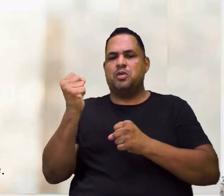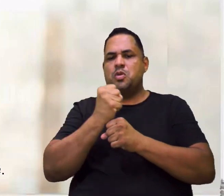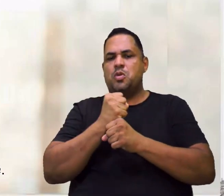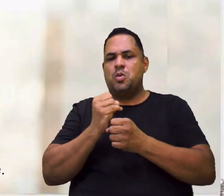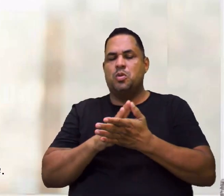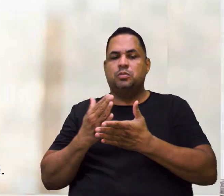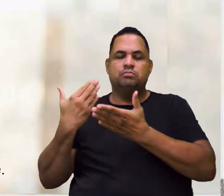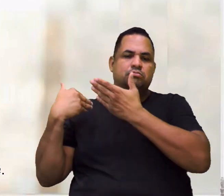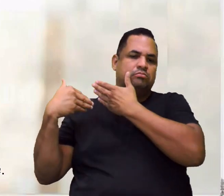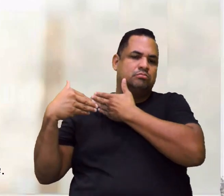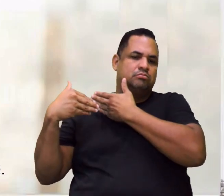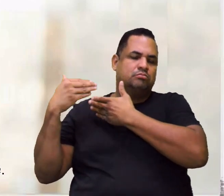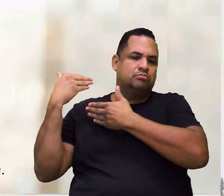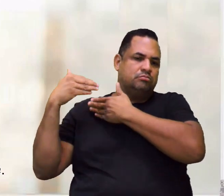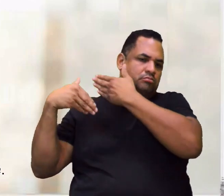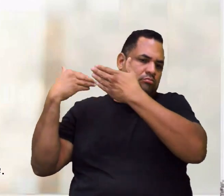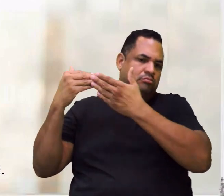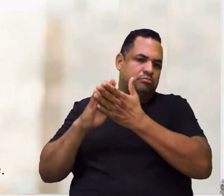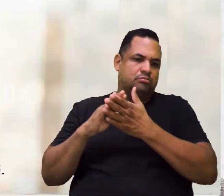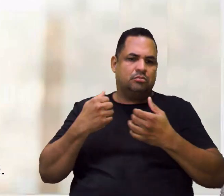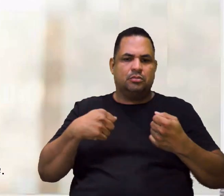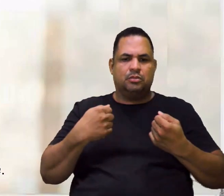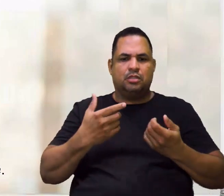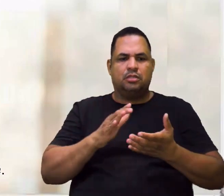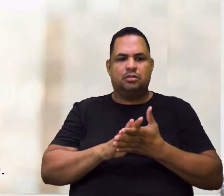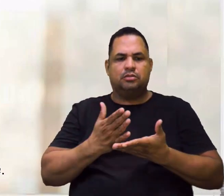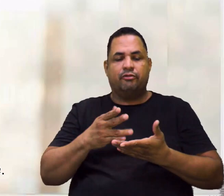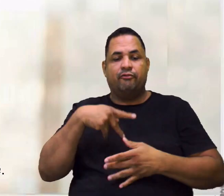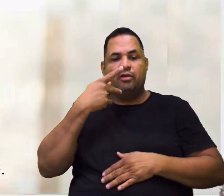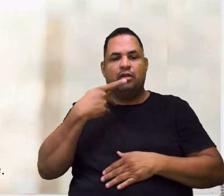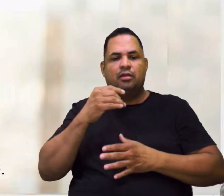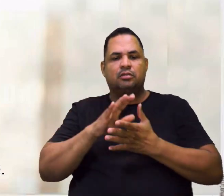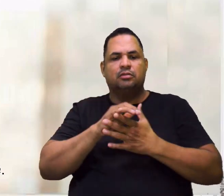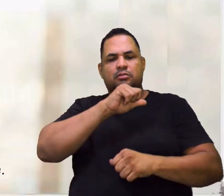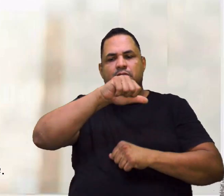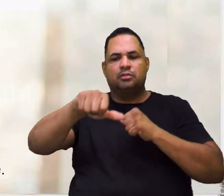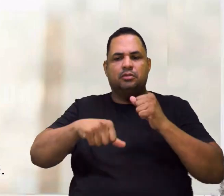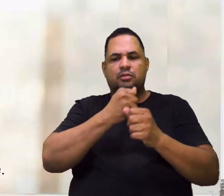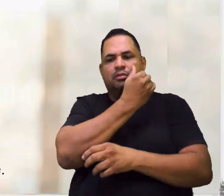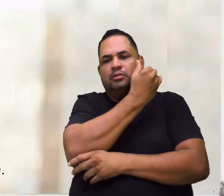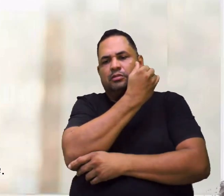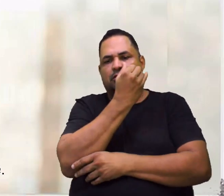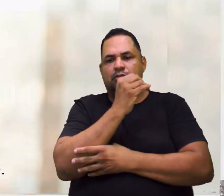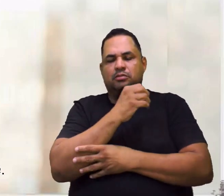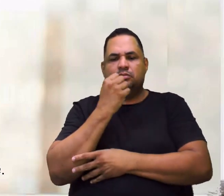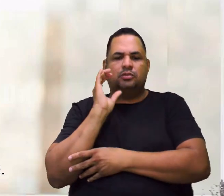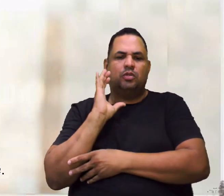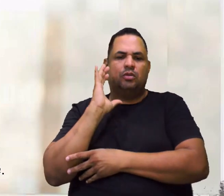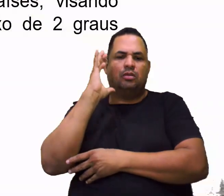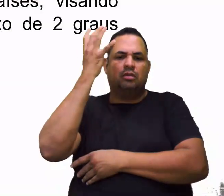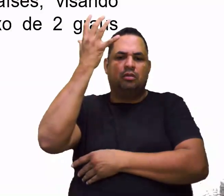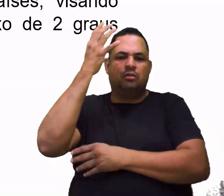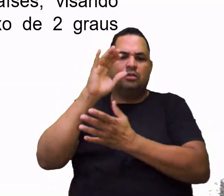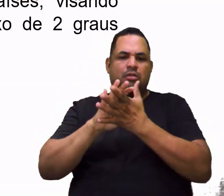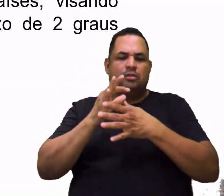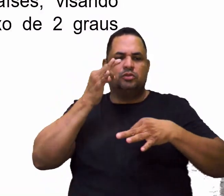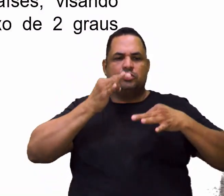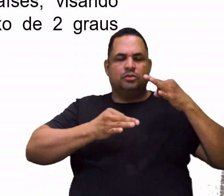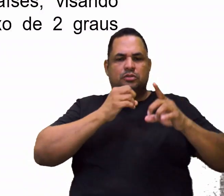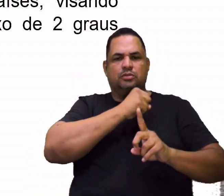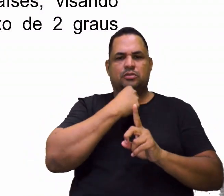que as empresas reconhecem a necessidade de abordar questões como mudança climática, justiça social e